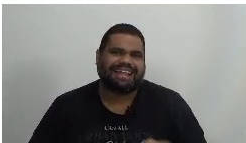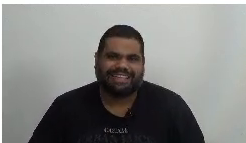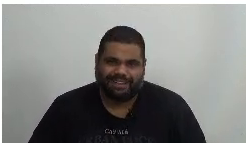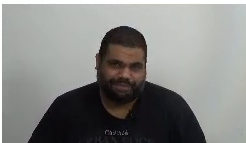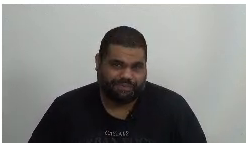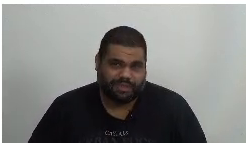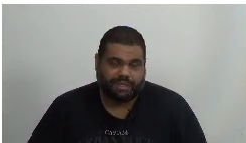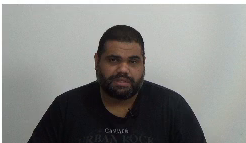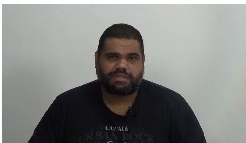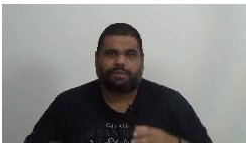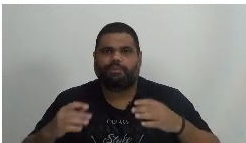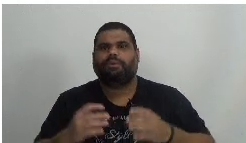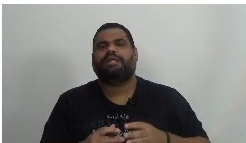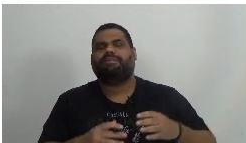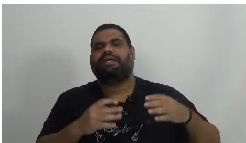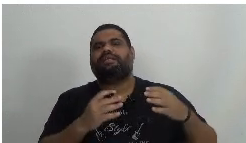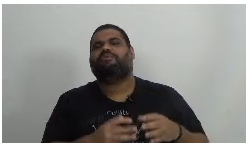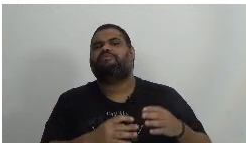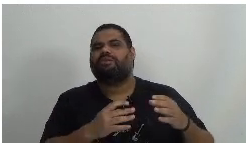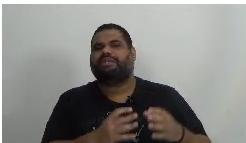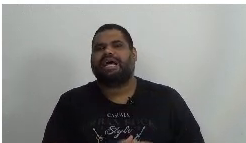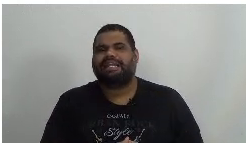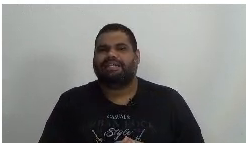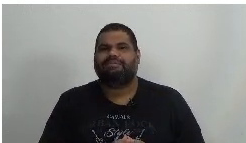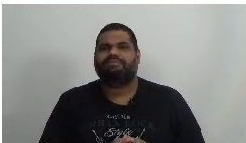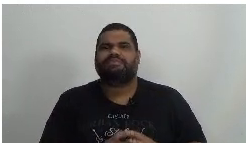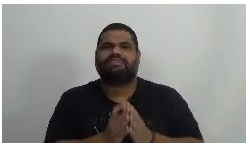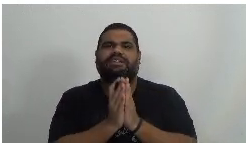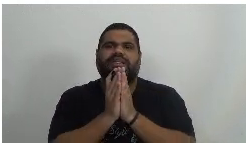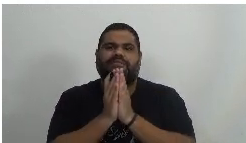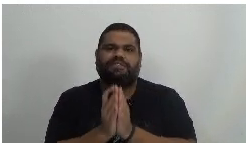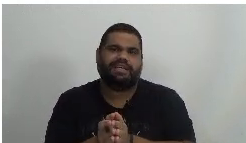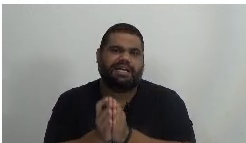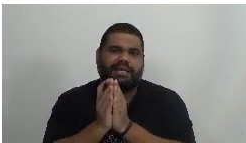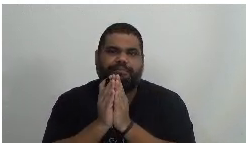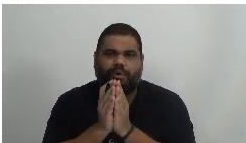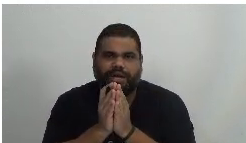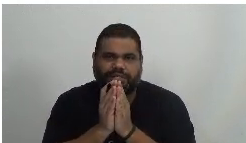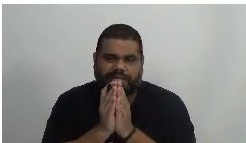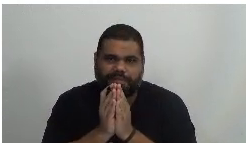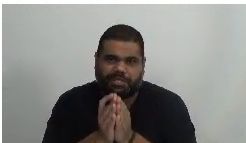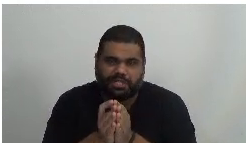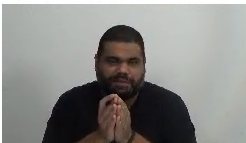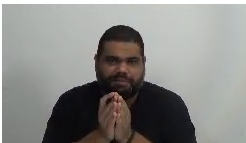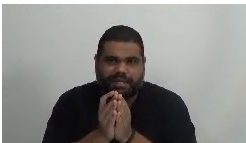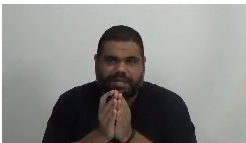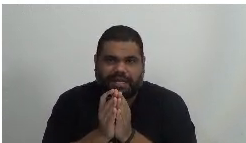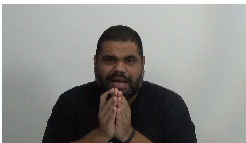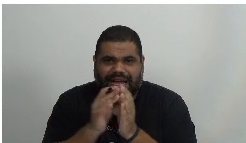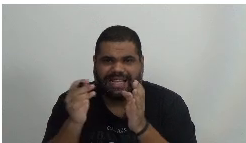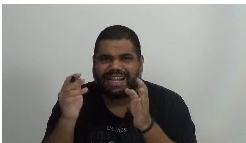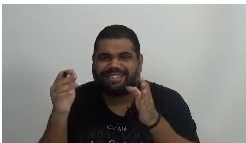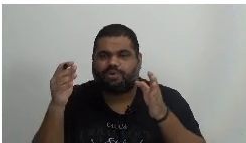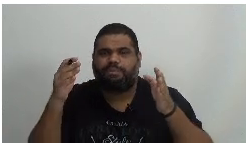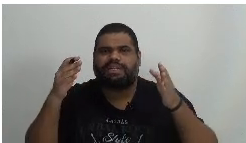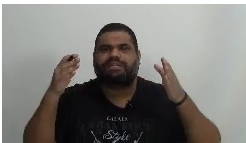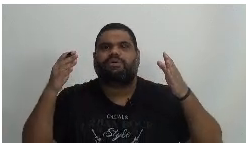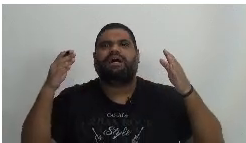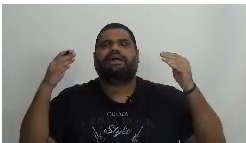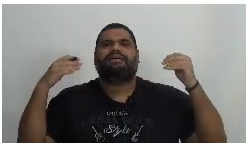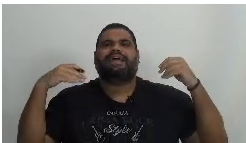falou nada. Se o probleminha não falou nada, significa que pode repetir. A